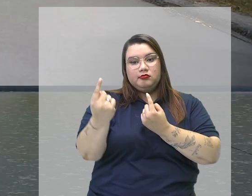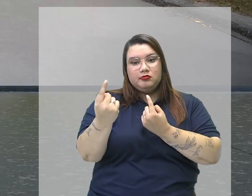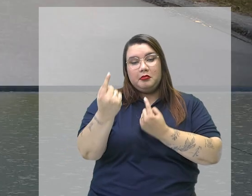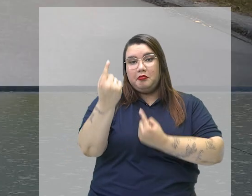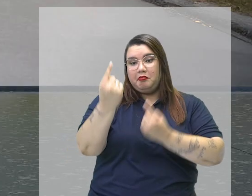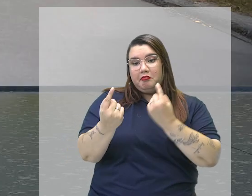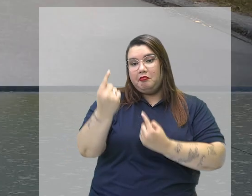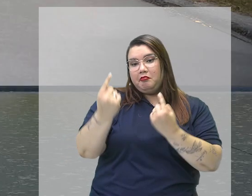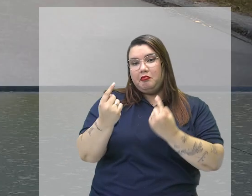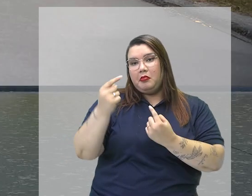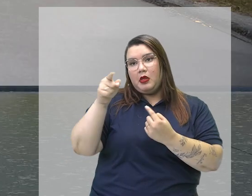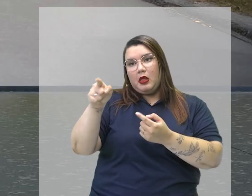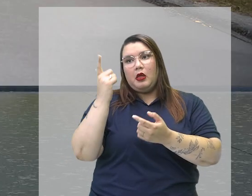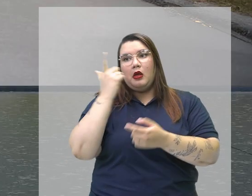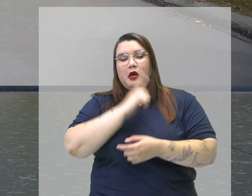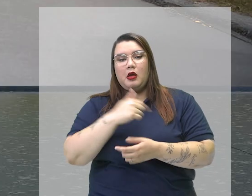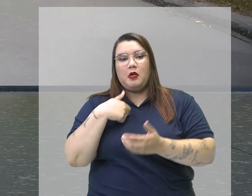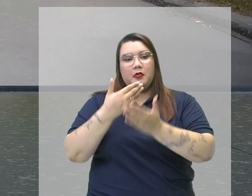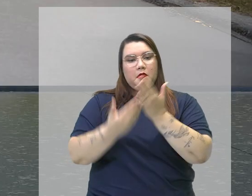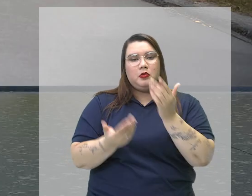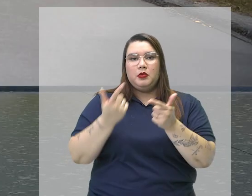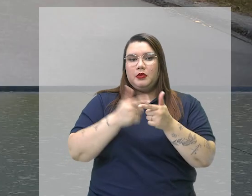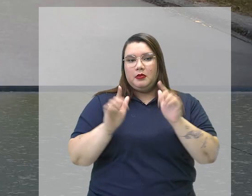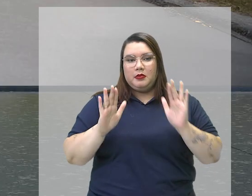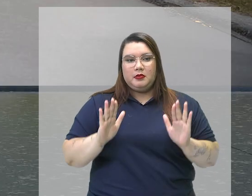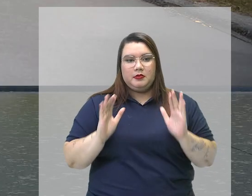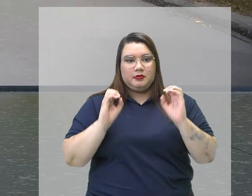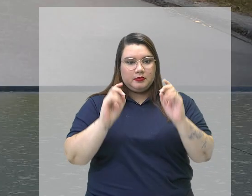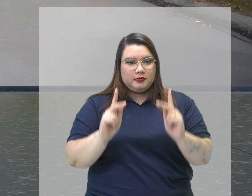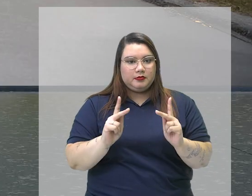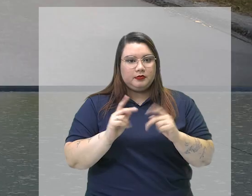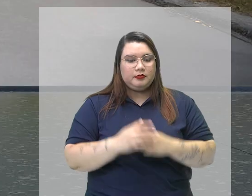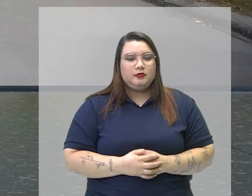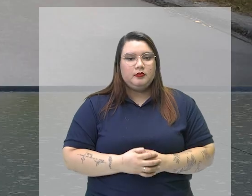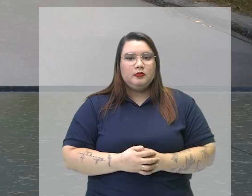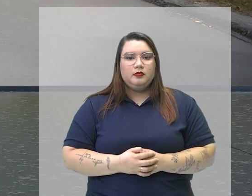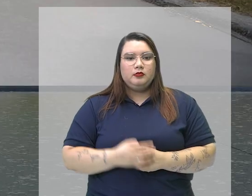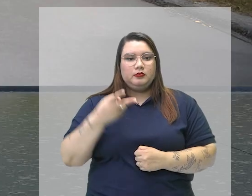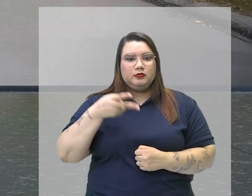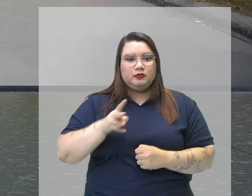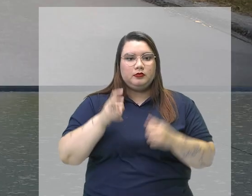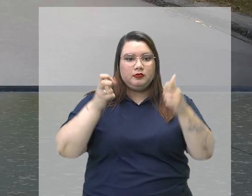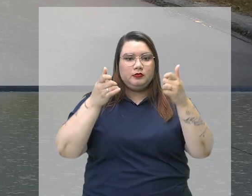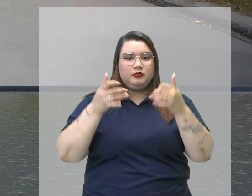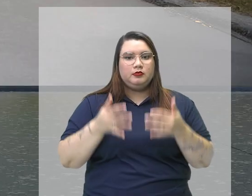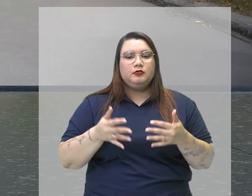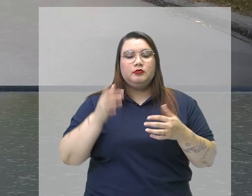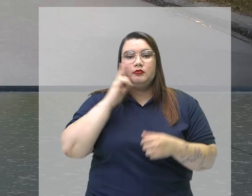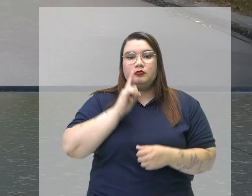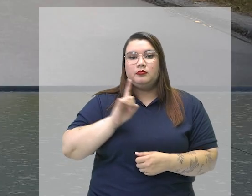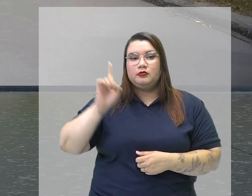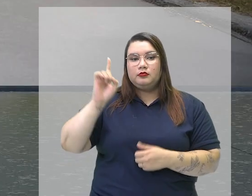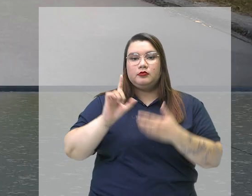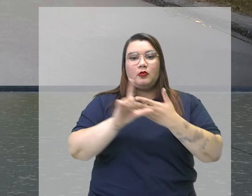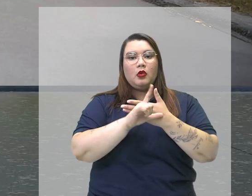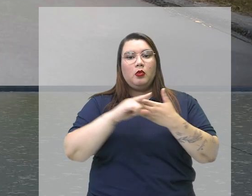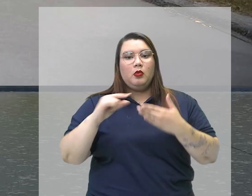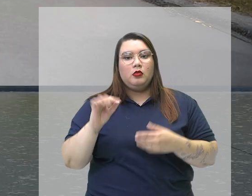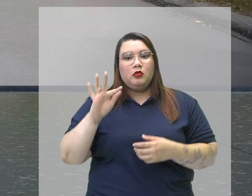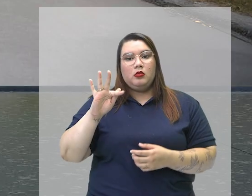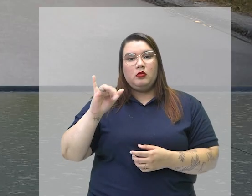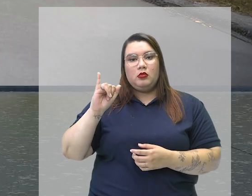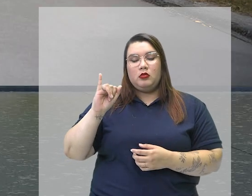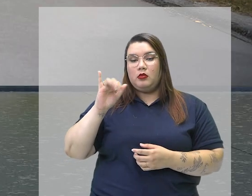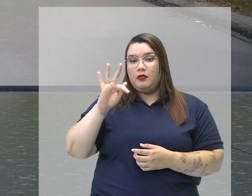no outro, um dos dois vai ter que perder e um vai ganhar, não é mesmo? Falando mais um pouco sobre os estudiosos, vamos ver